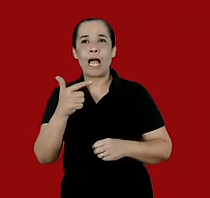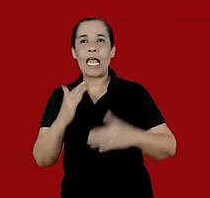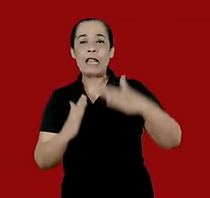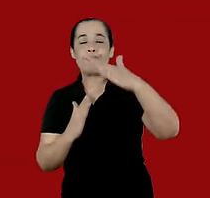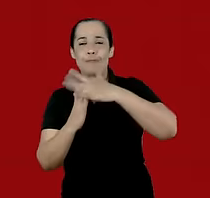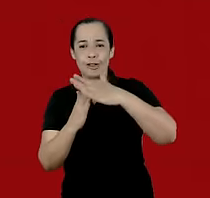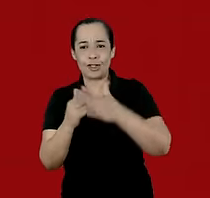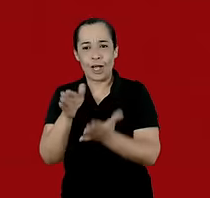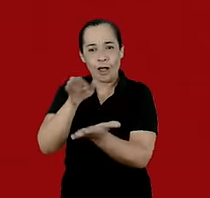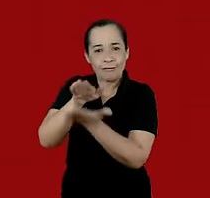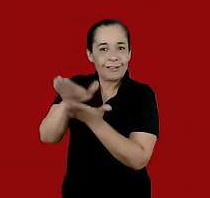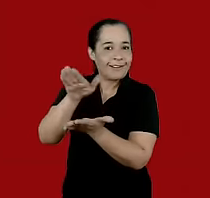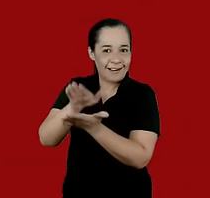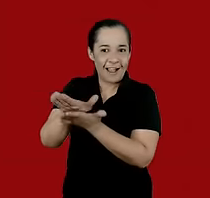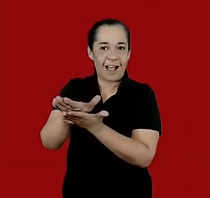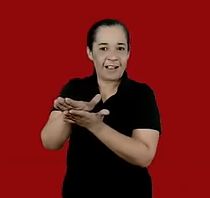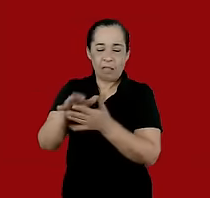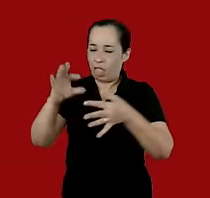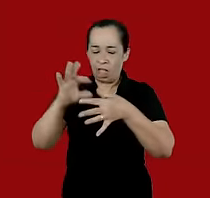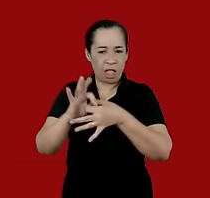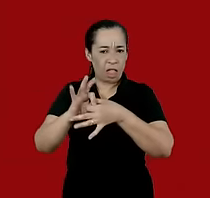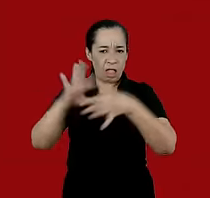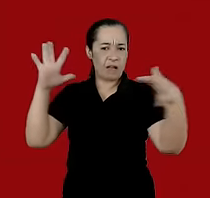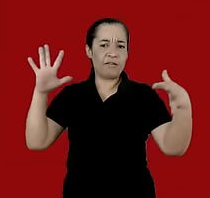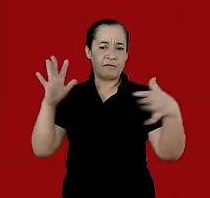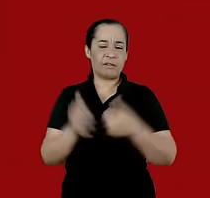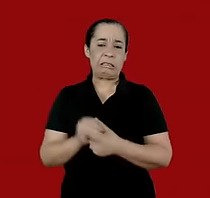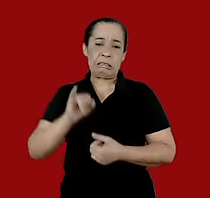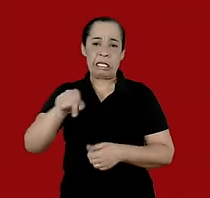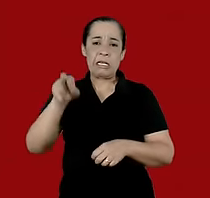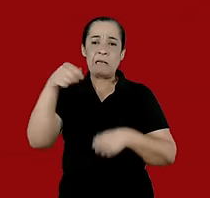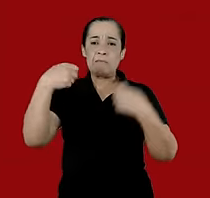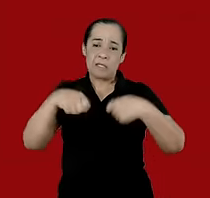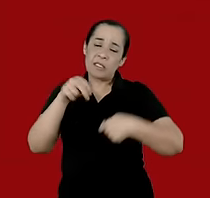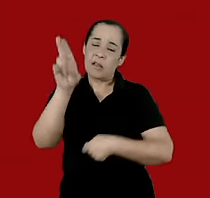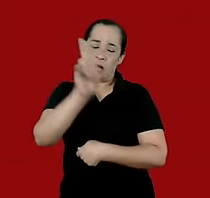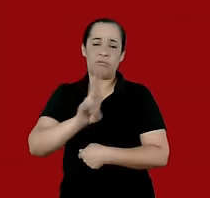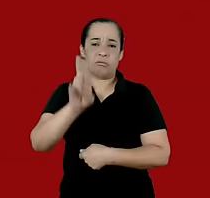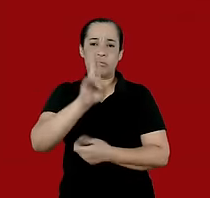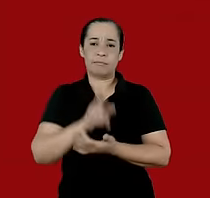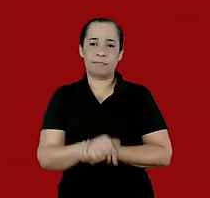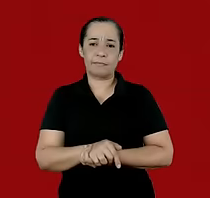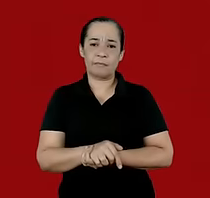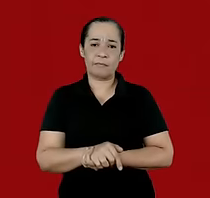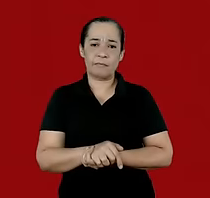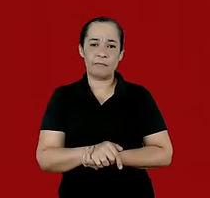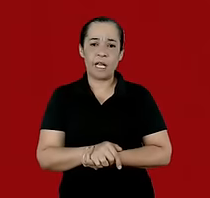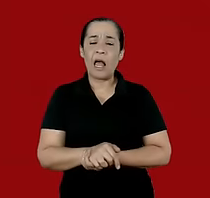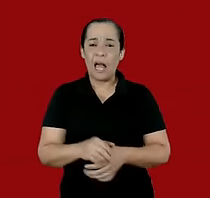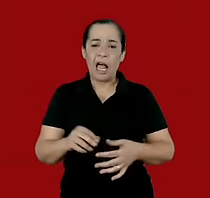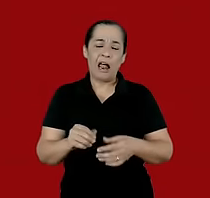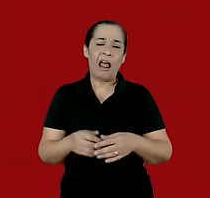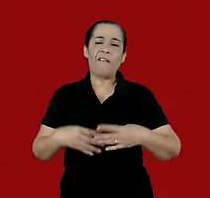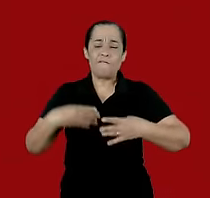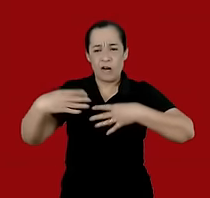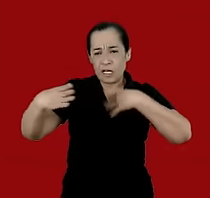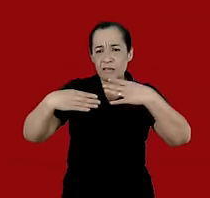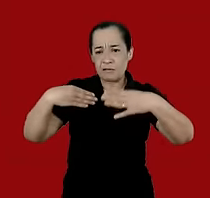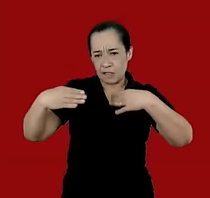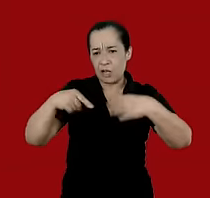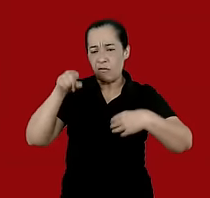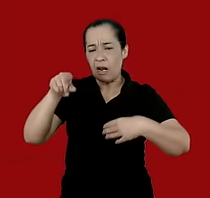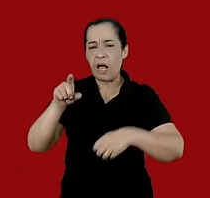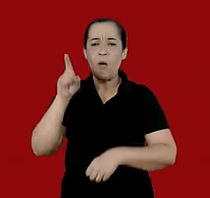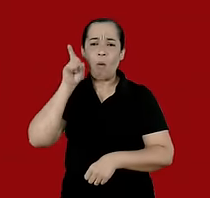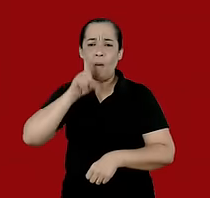é ele é baseado na demanda né então a gente vê de novo um fiscal bem frouxo americano depois de um de um